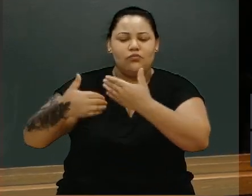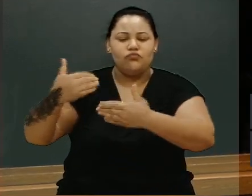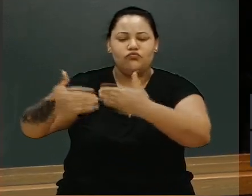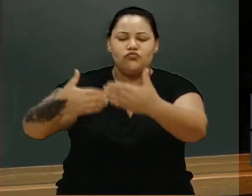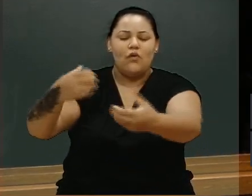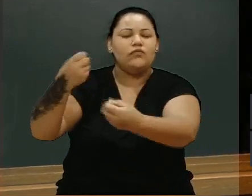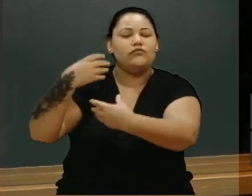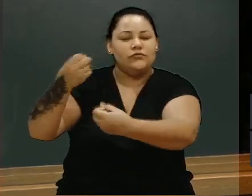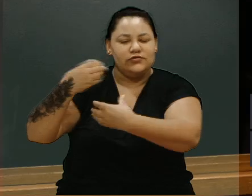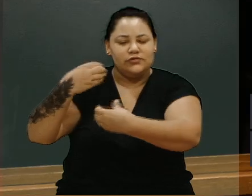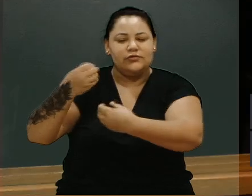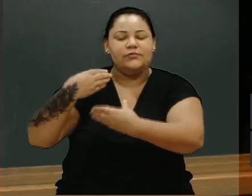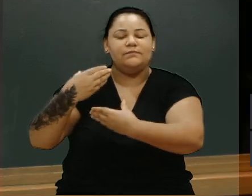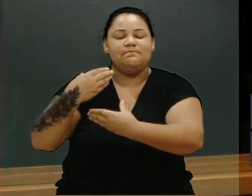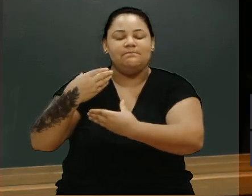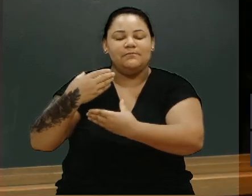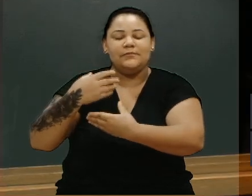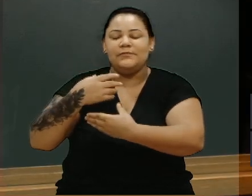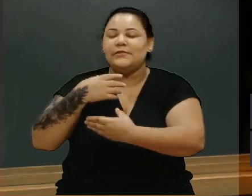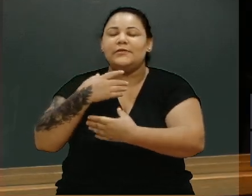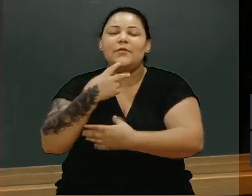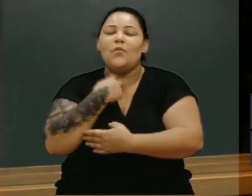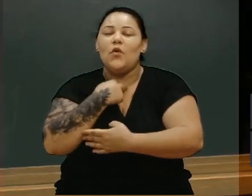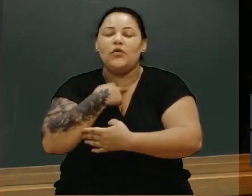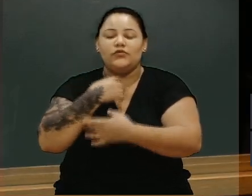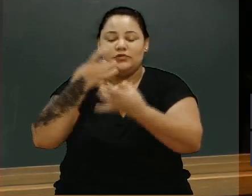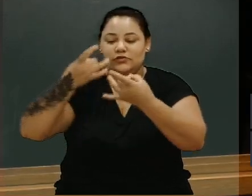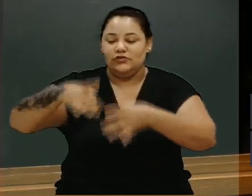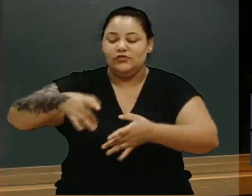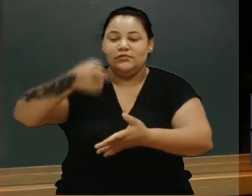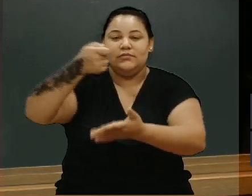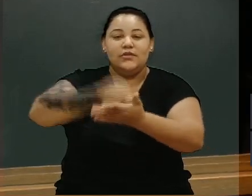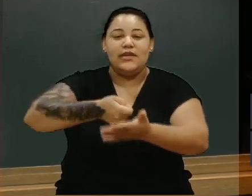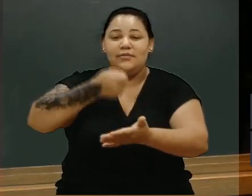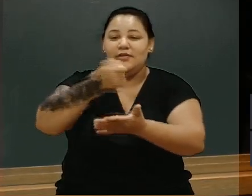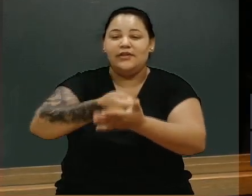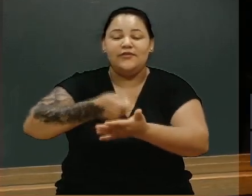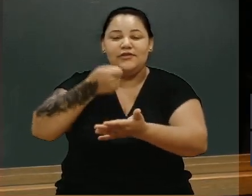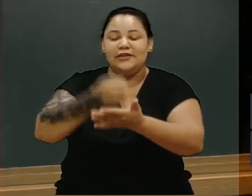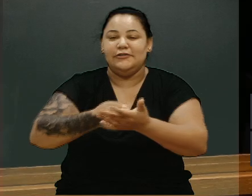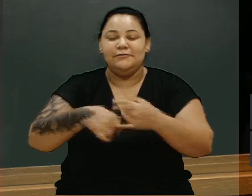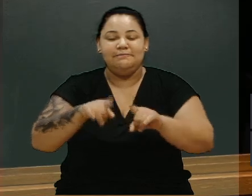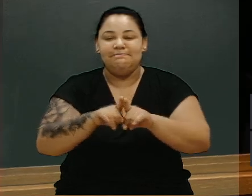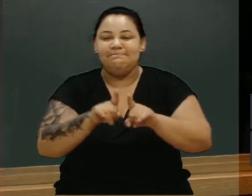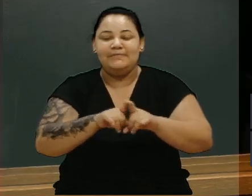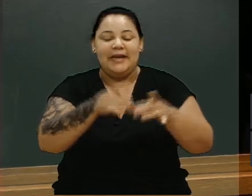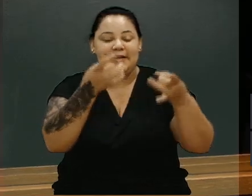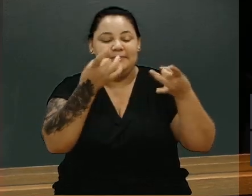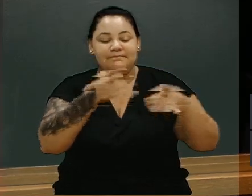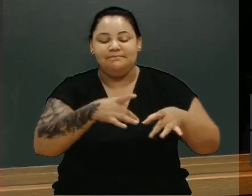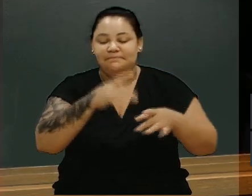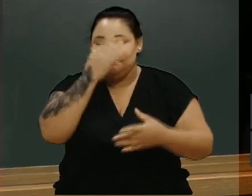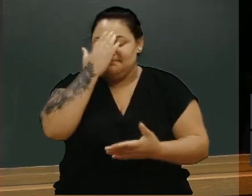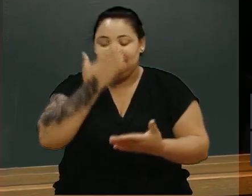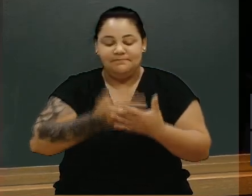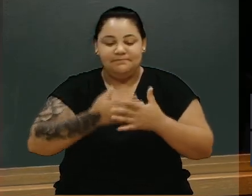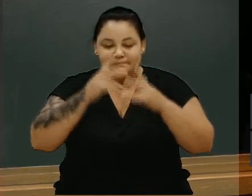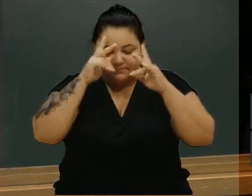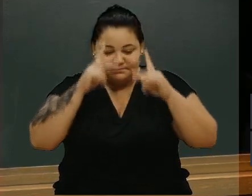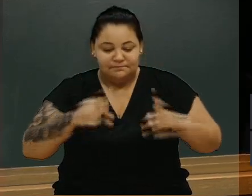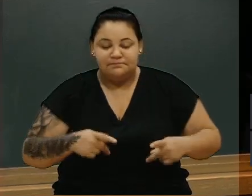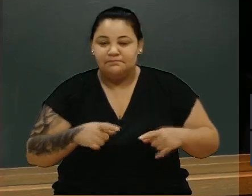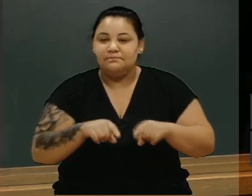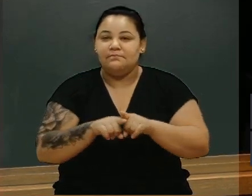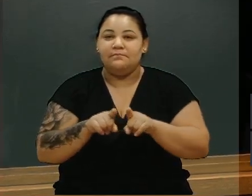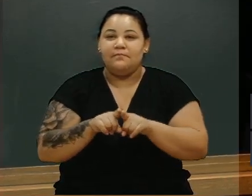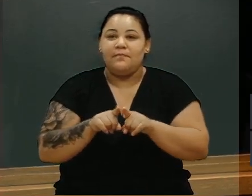da luta, recomeçar na derrota. Renunciar à palavra e os pensamentos negativos. Acreditar nos valores humanos, ser otimista. Creio